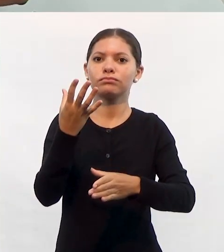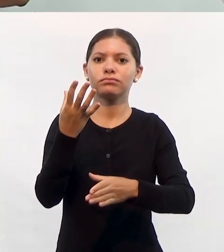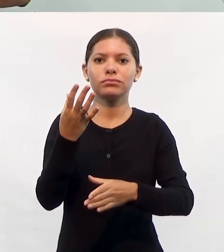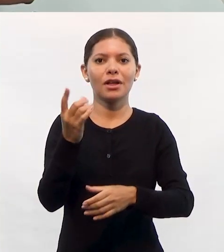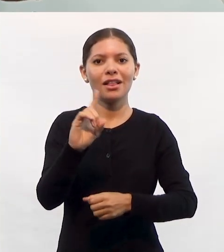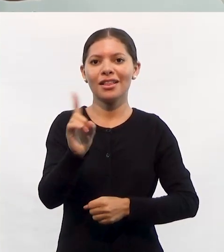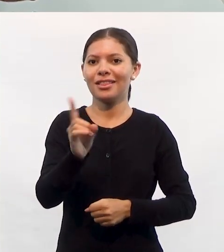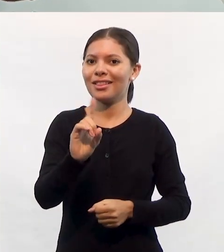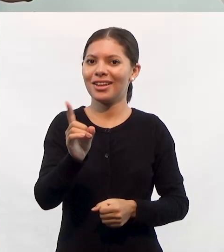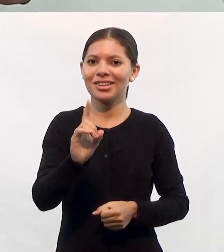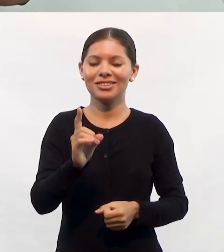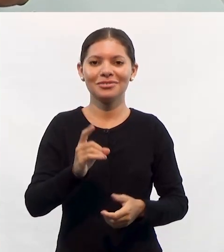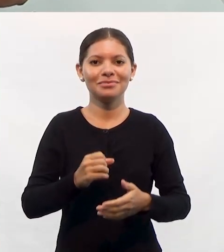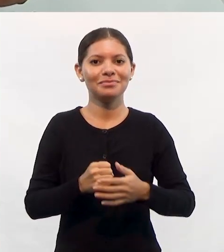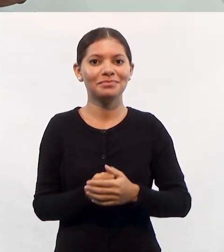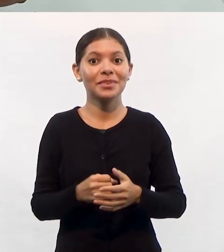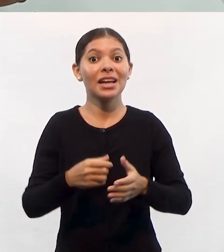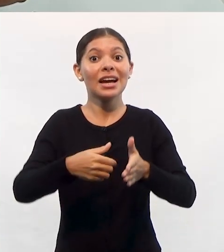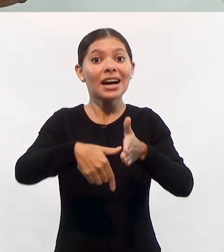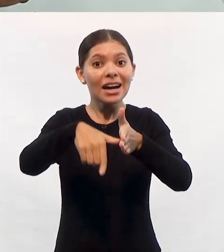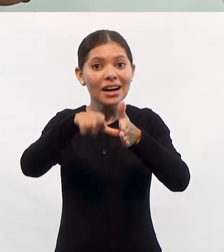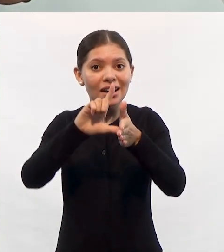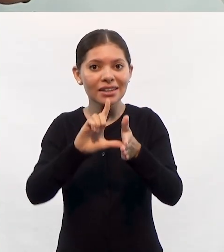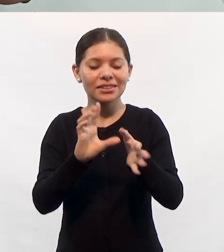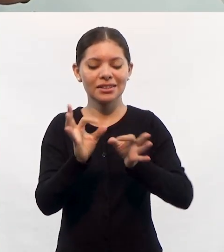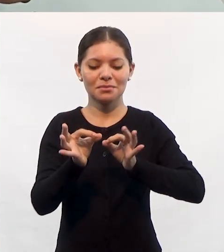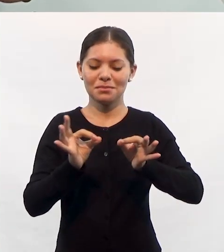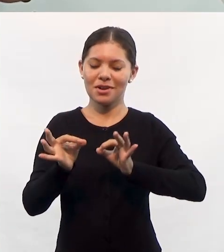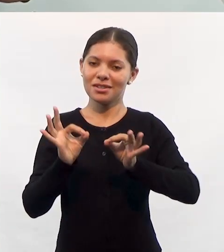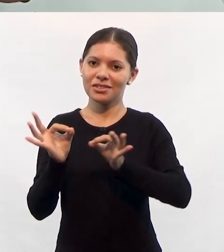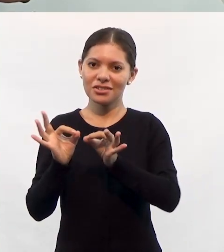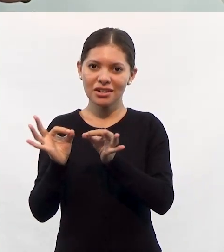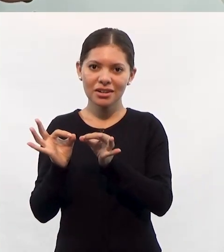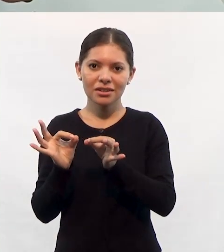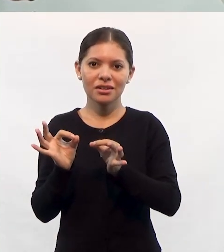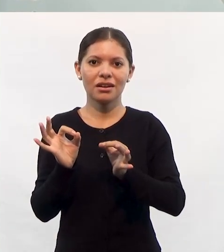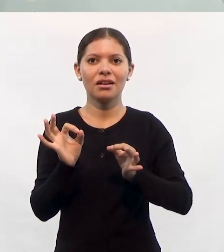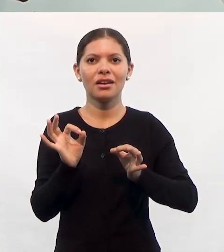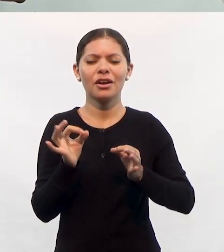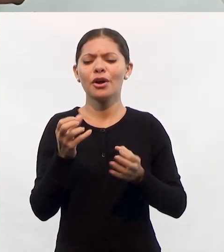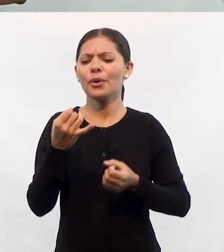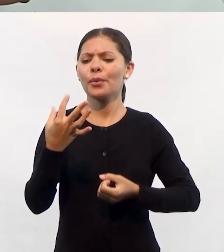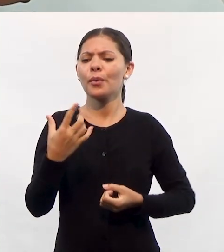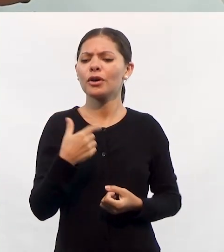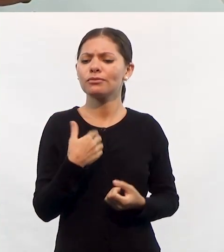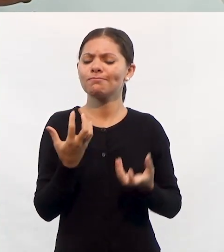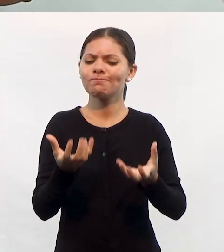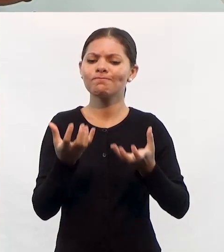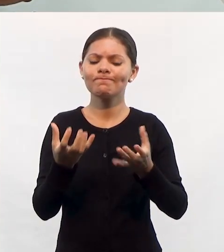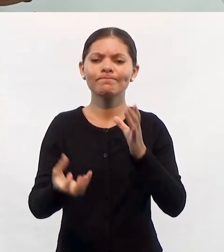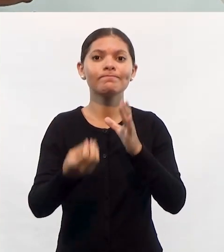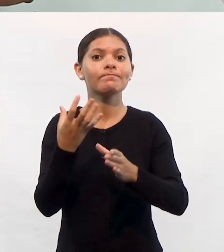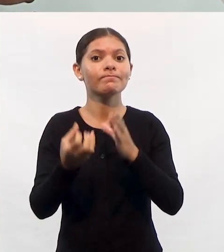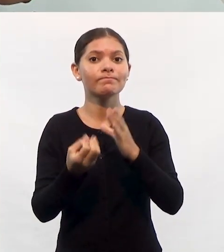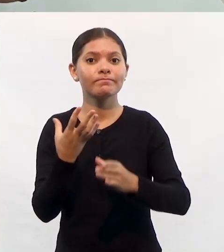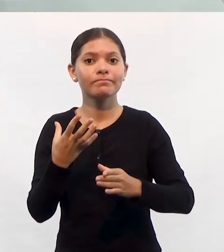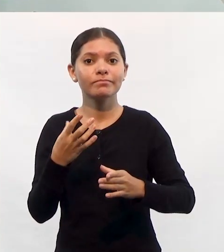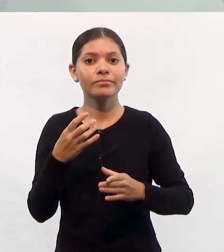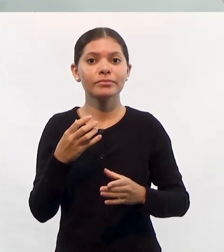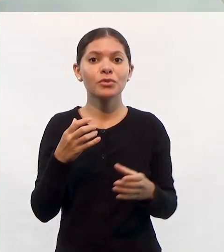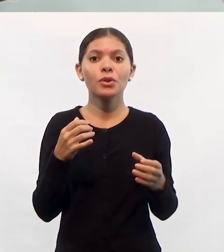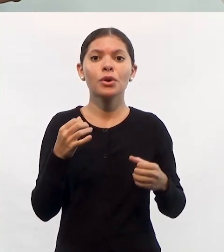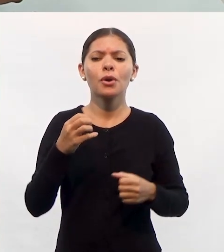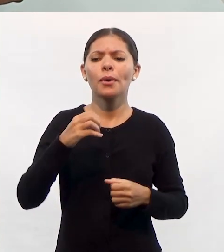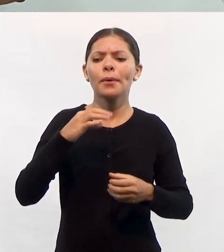qualquer forma a produção ainda tem que ser planejada para você saber o quanto você quer produzir Qual